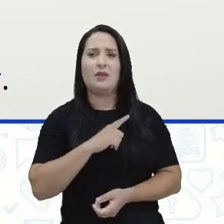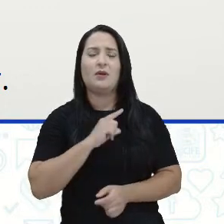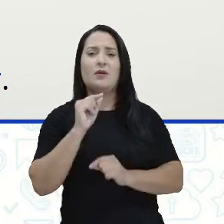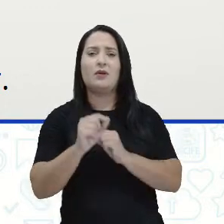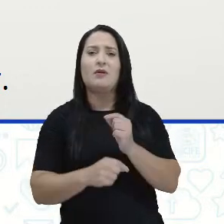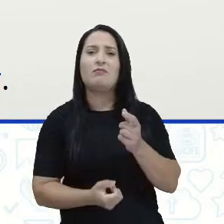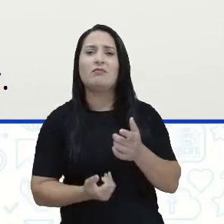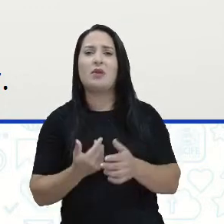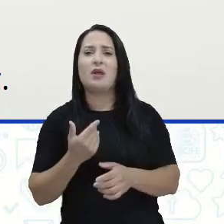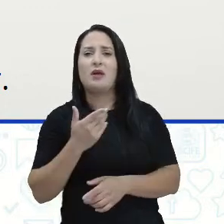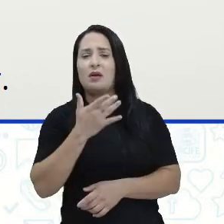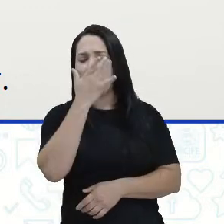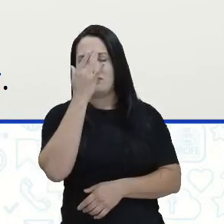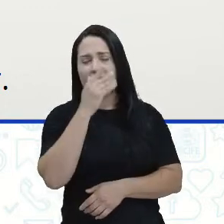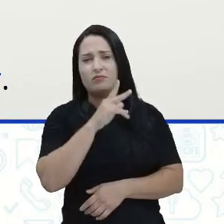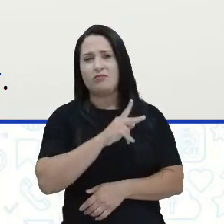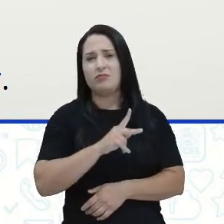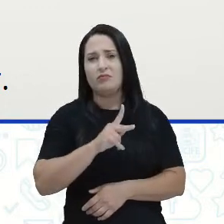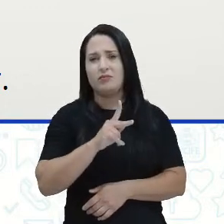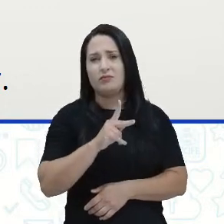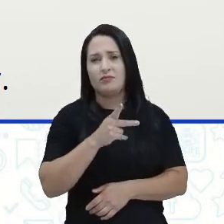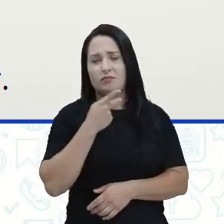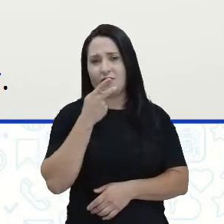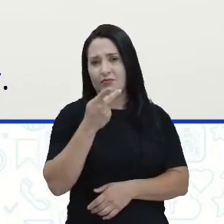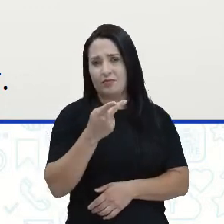interlocutor. Seria essa